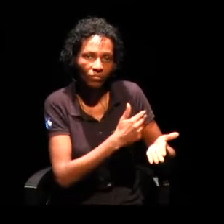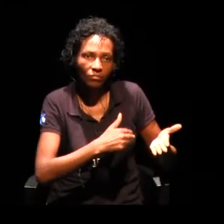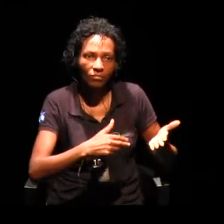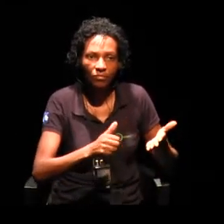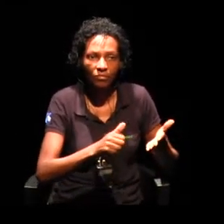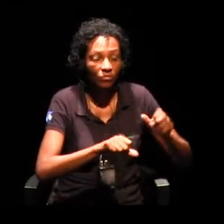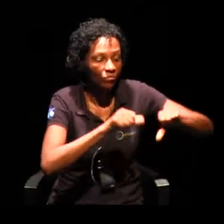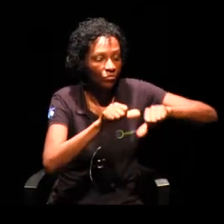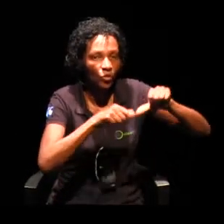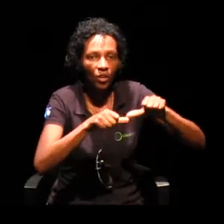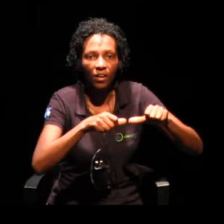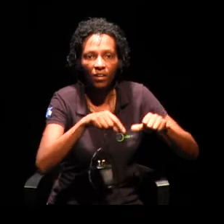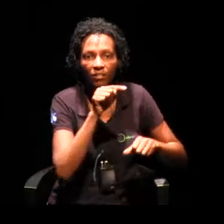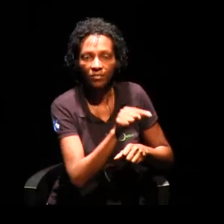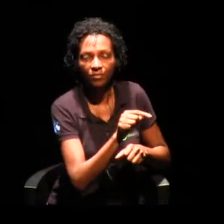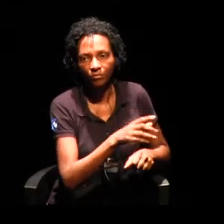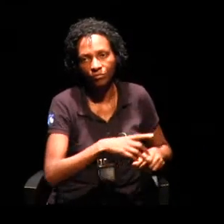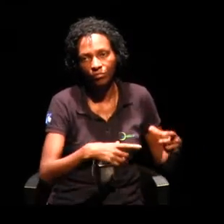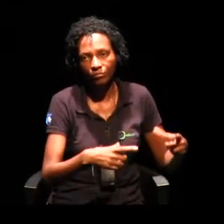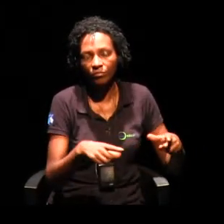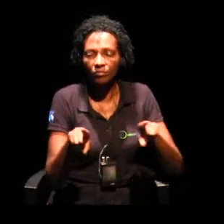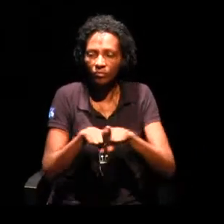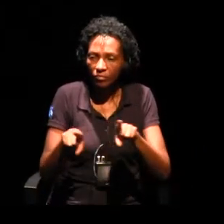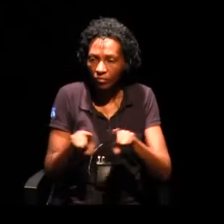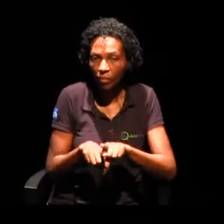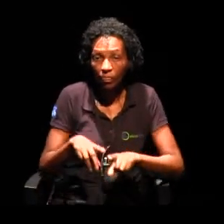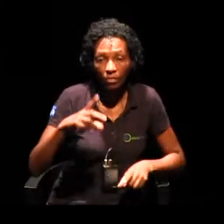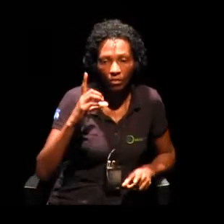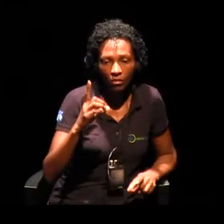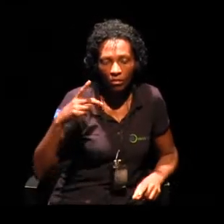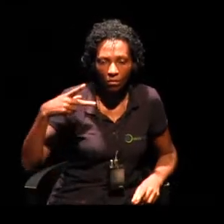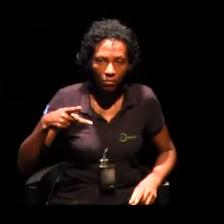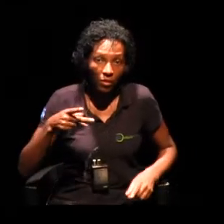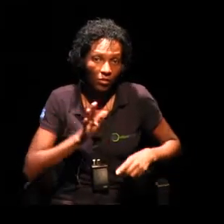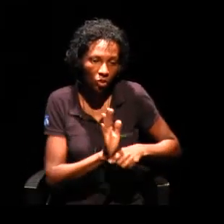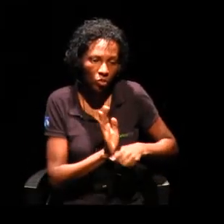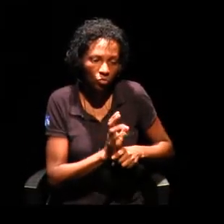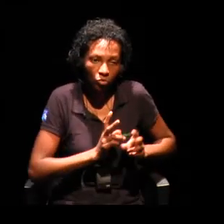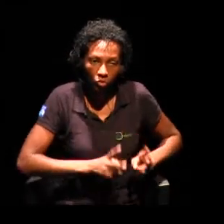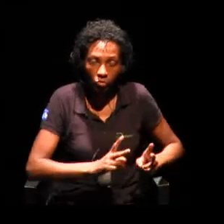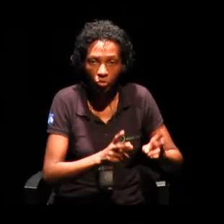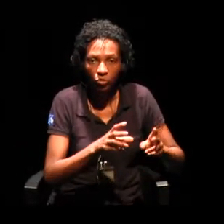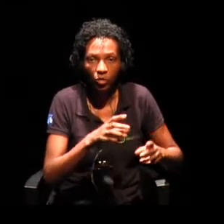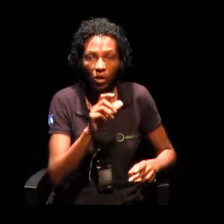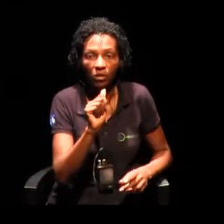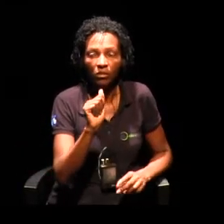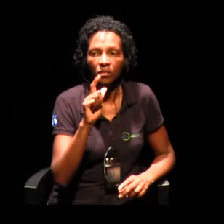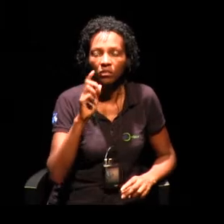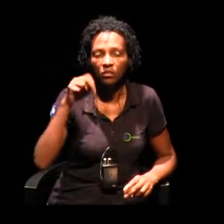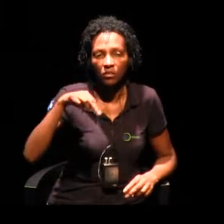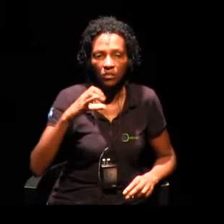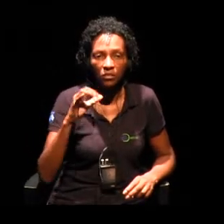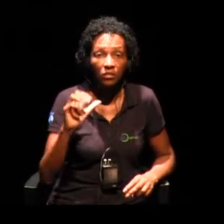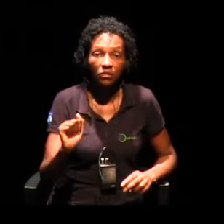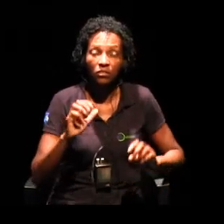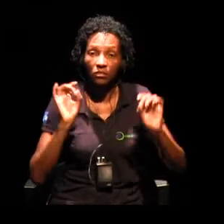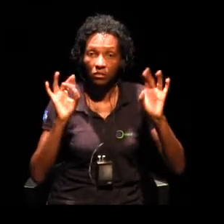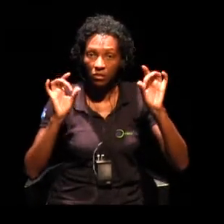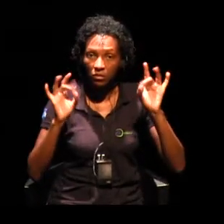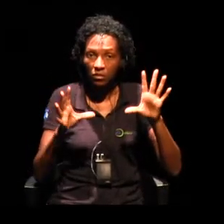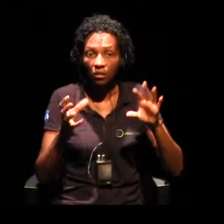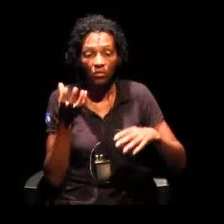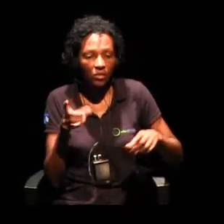que queriam desenhar e modificar. Existe também um departamento de conservação, uma